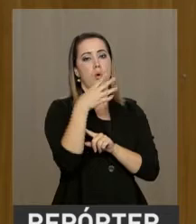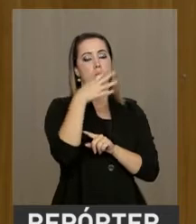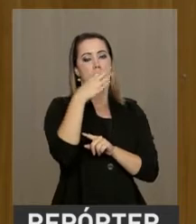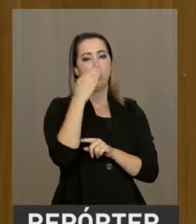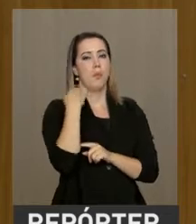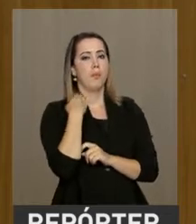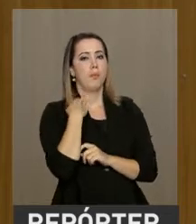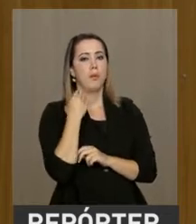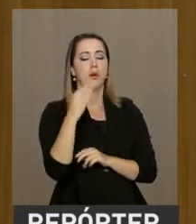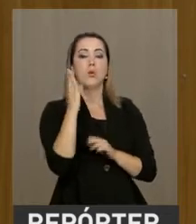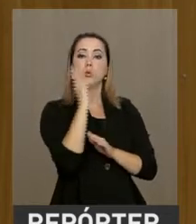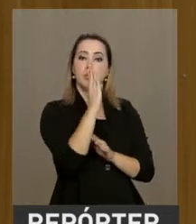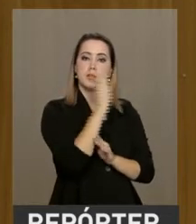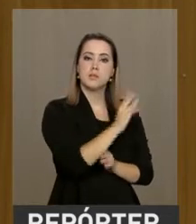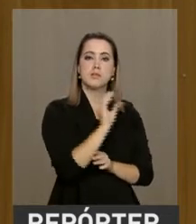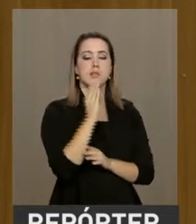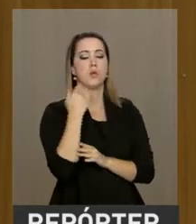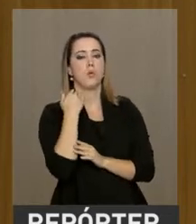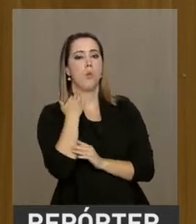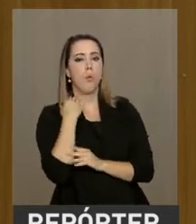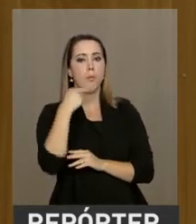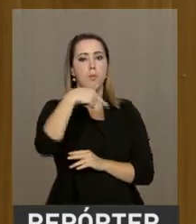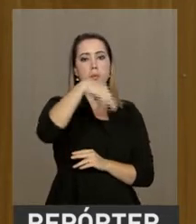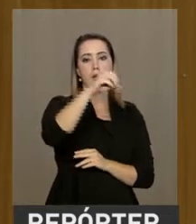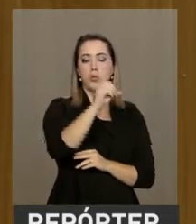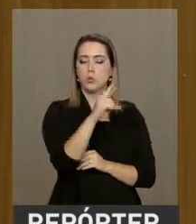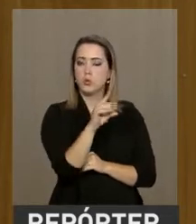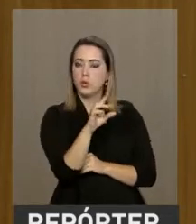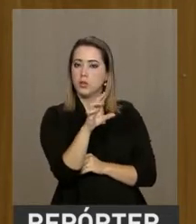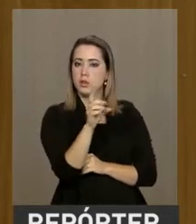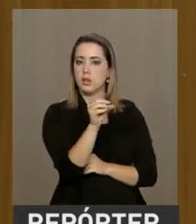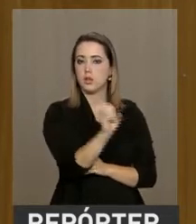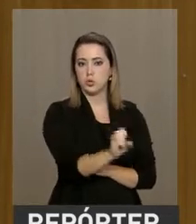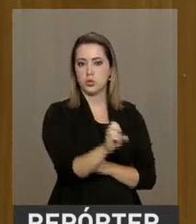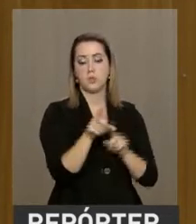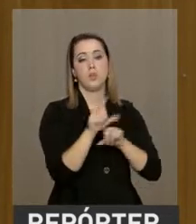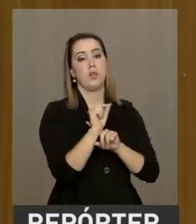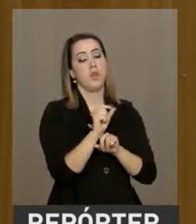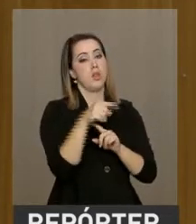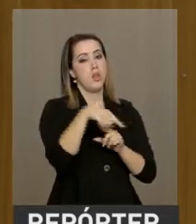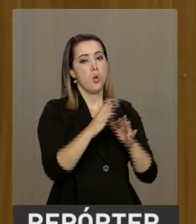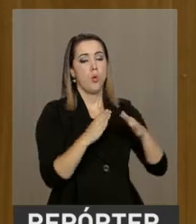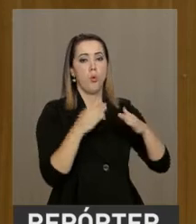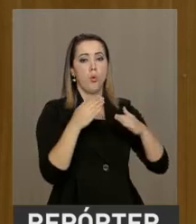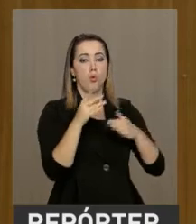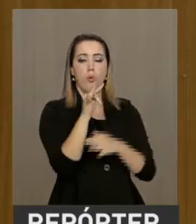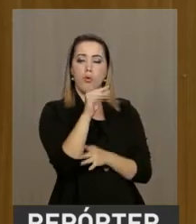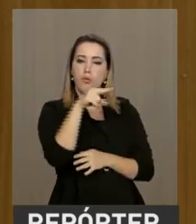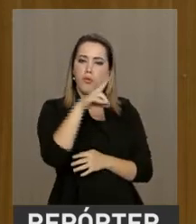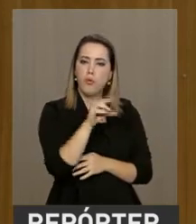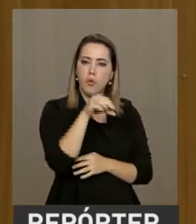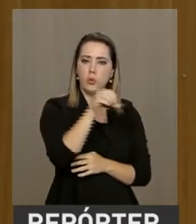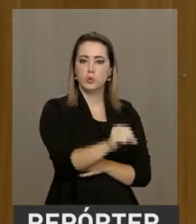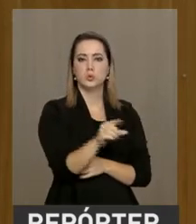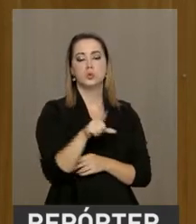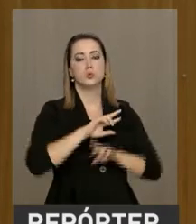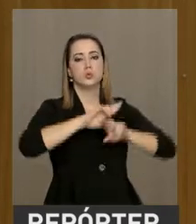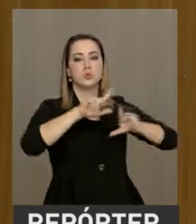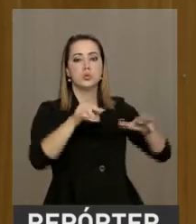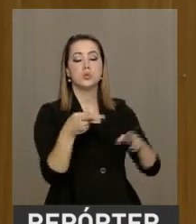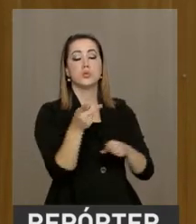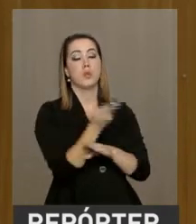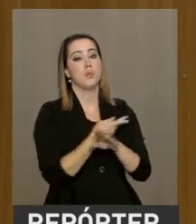oeste o banco do brasil eo fundo de desenvolvimento há tanto no centro oeste e nordeste como também a da amazônia